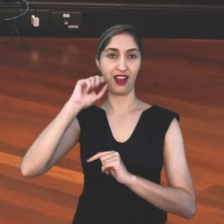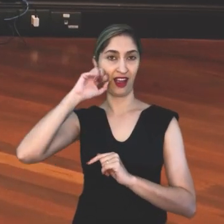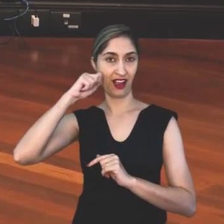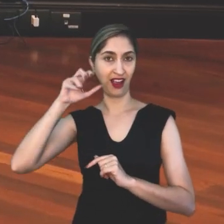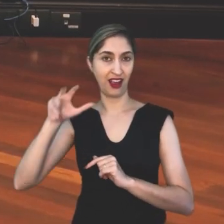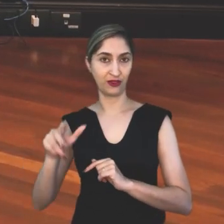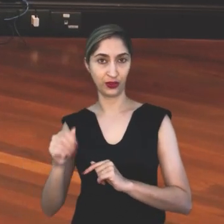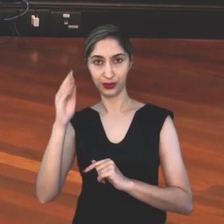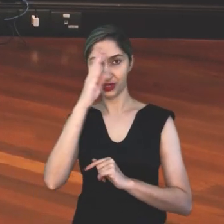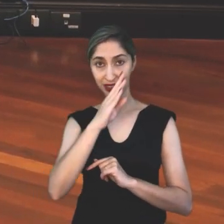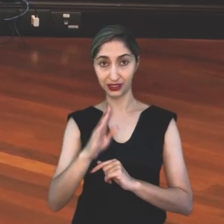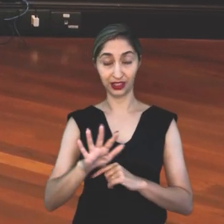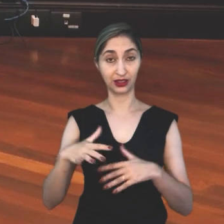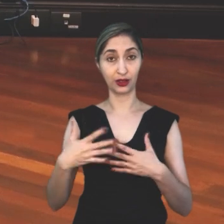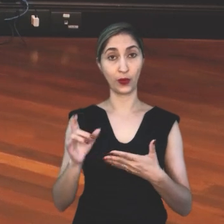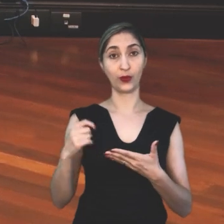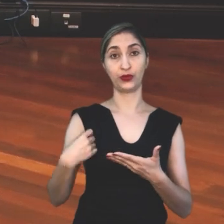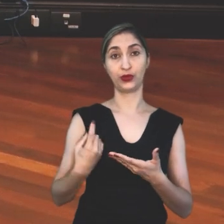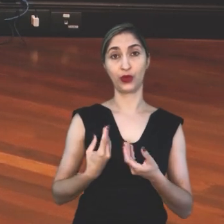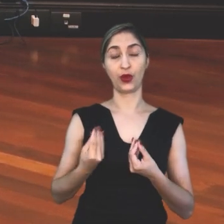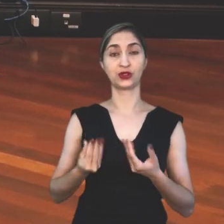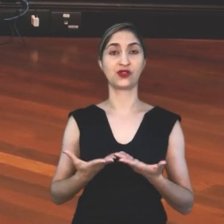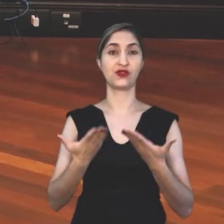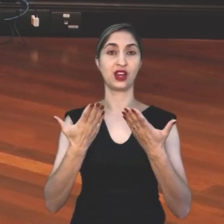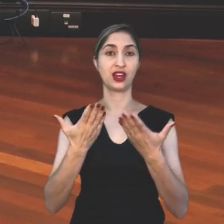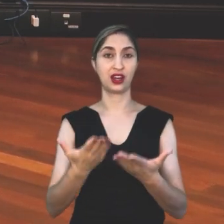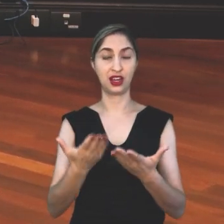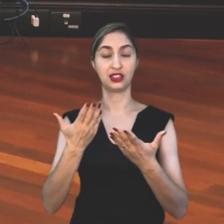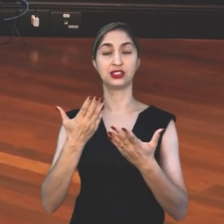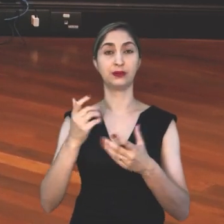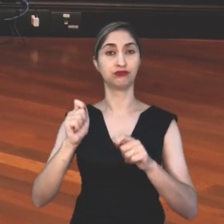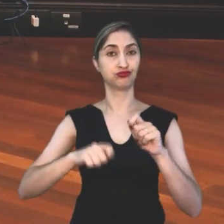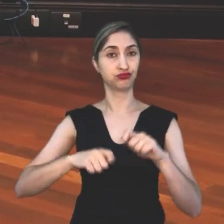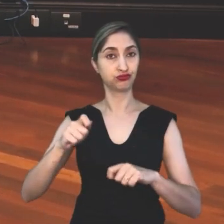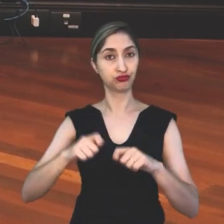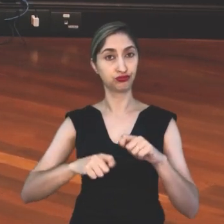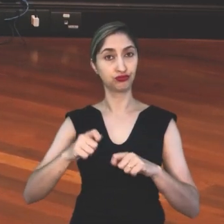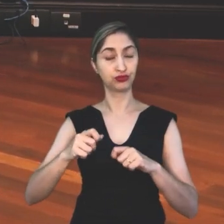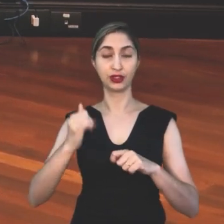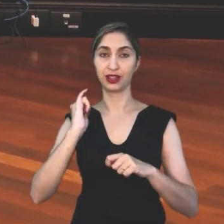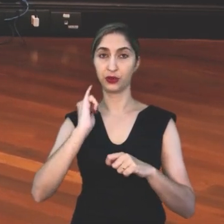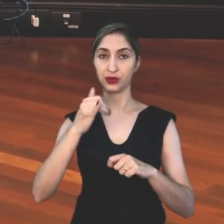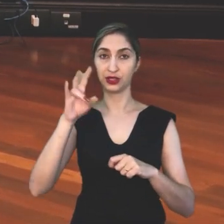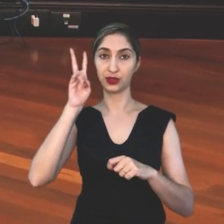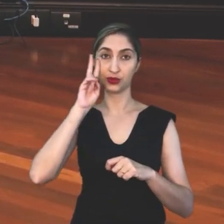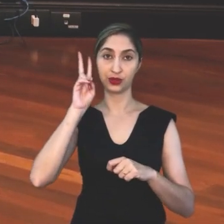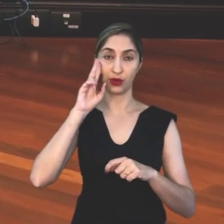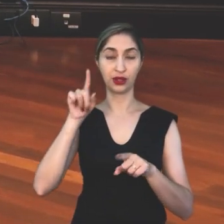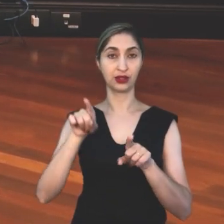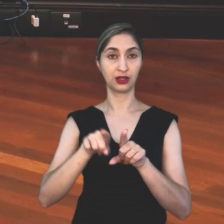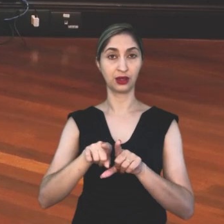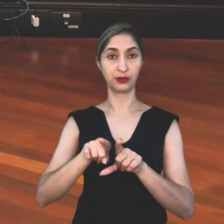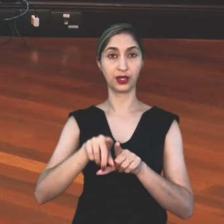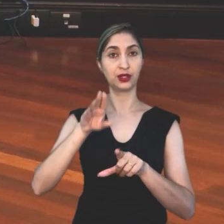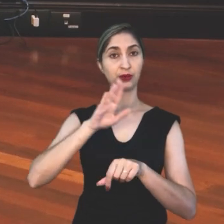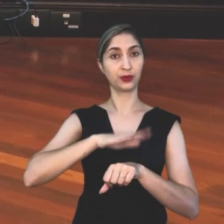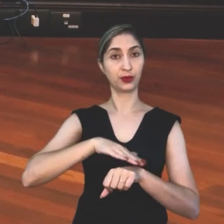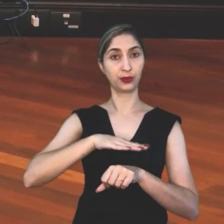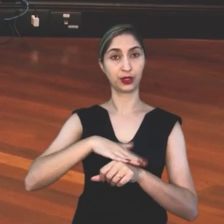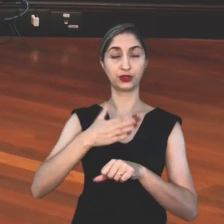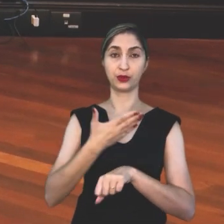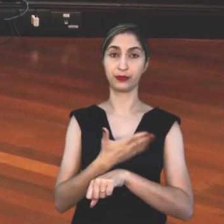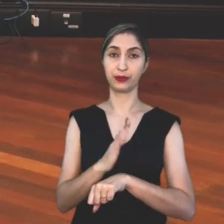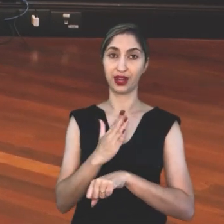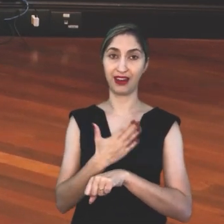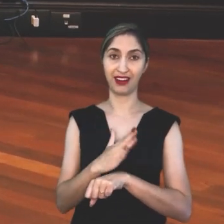herança afro-brasileira. Então esse é um dos motivos que a gente quis colocar de alguma forma a sonoridade do tambor nas histórias e nas nossas